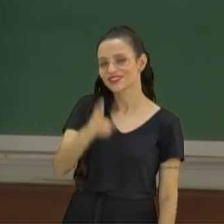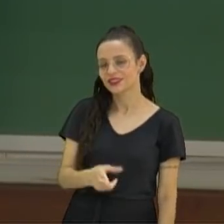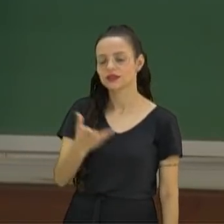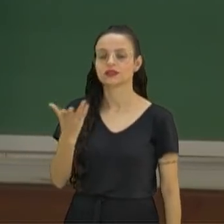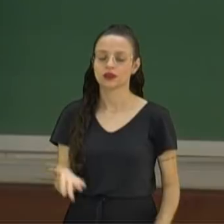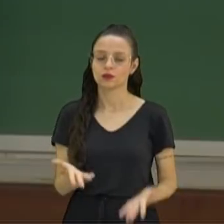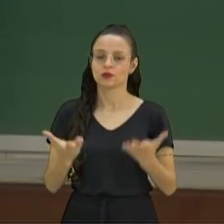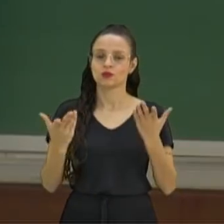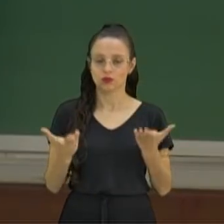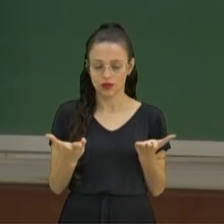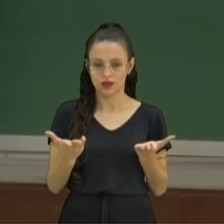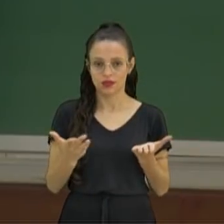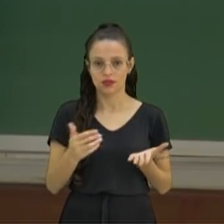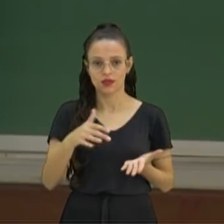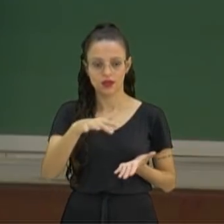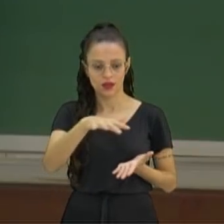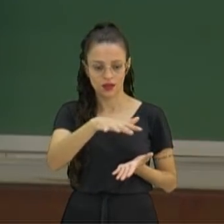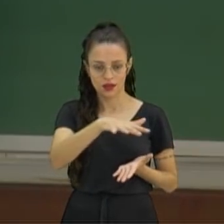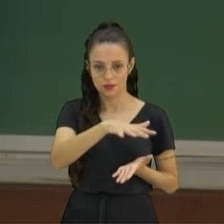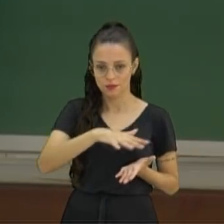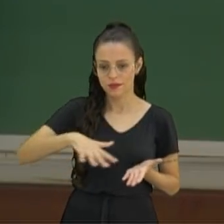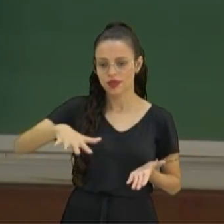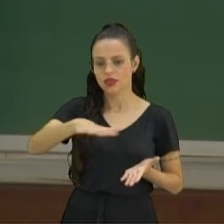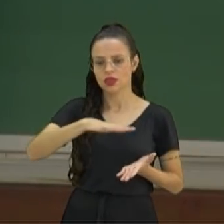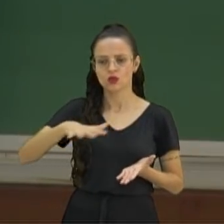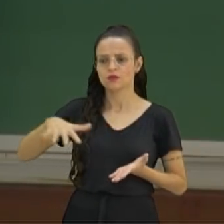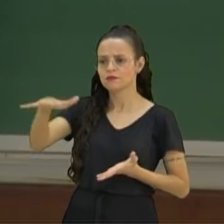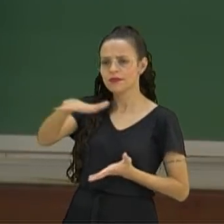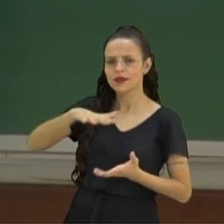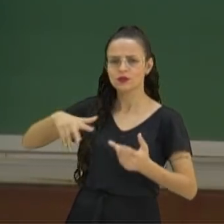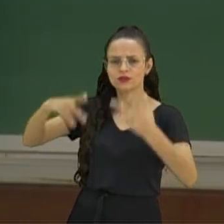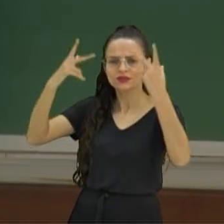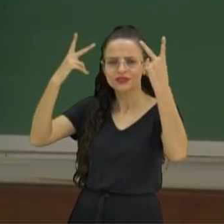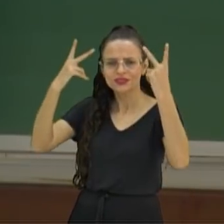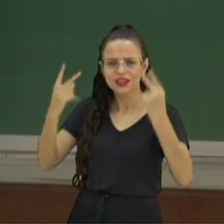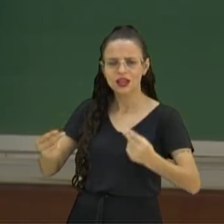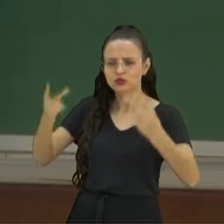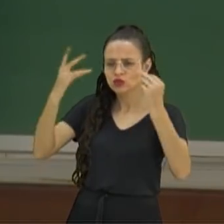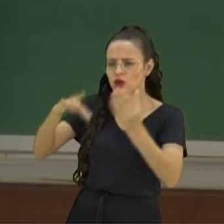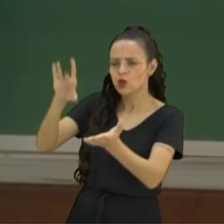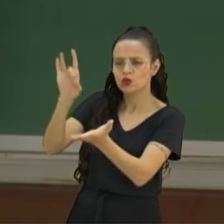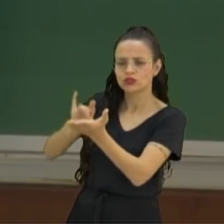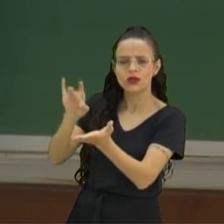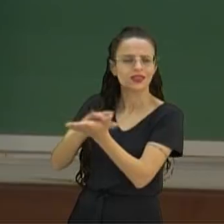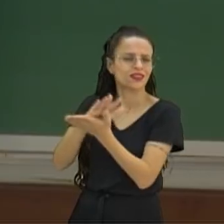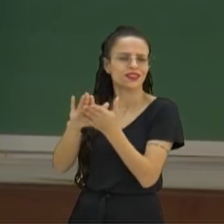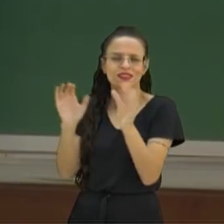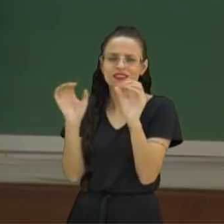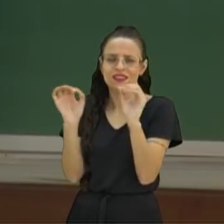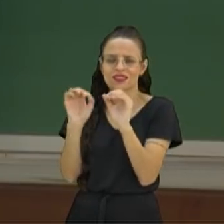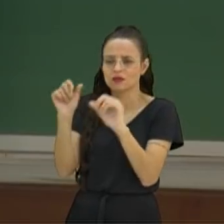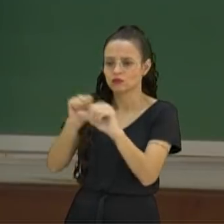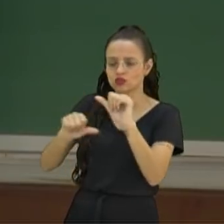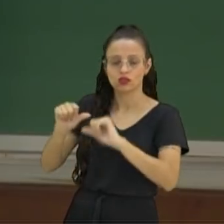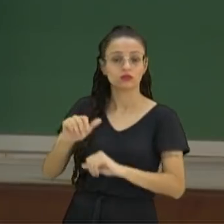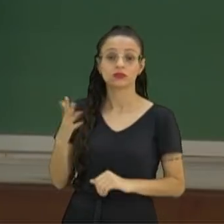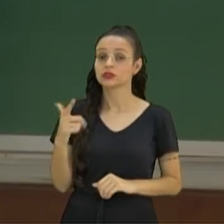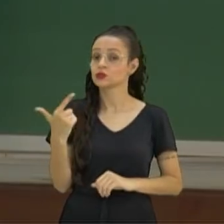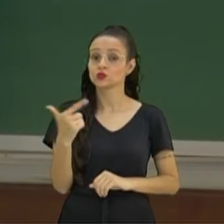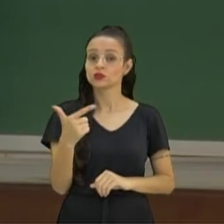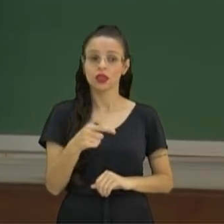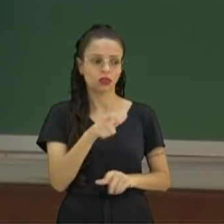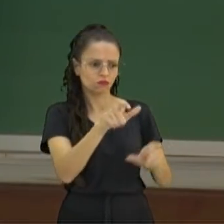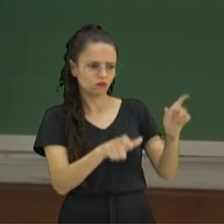tenho o meio natural, original, a paisagem natural sem modificações, eu não tive a relação